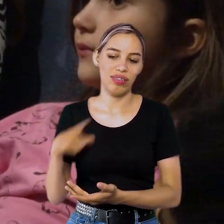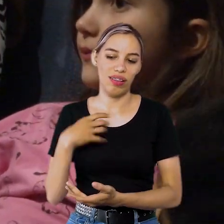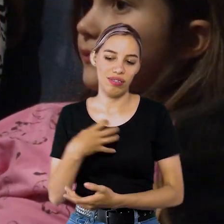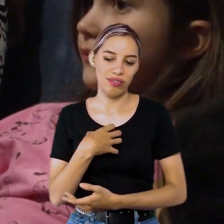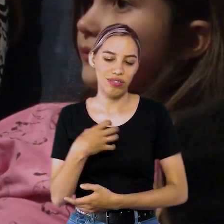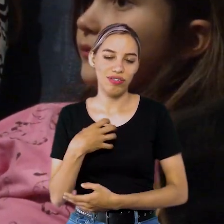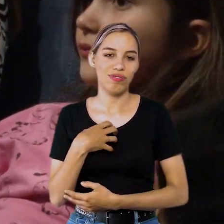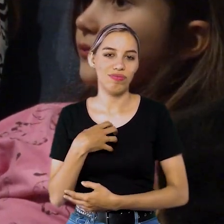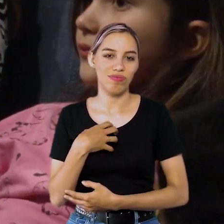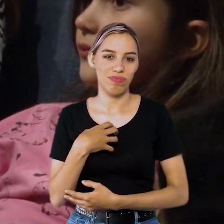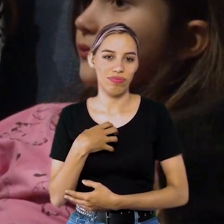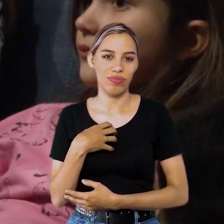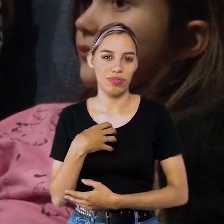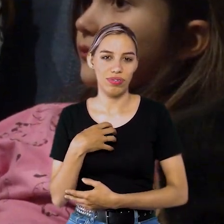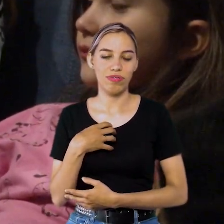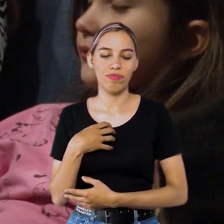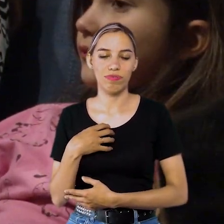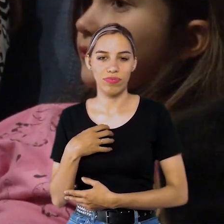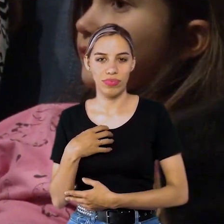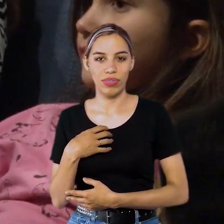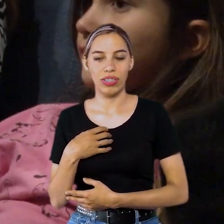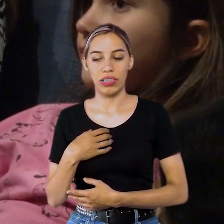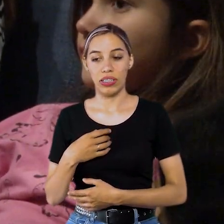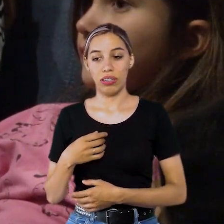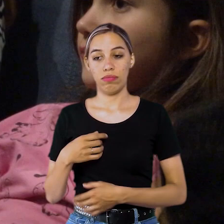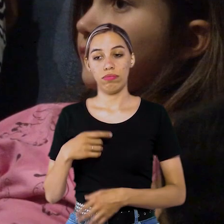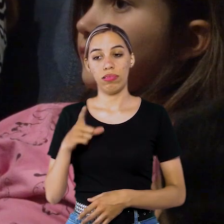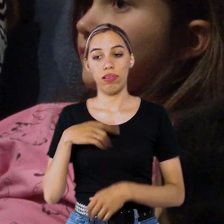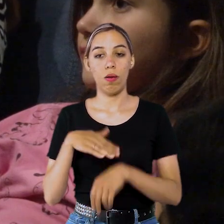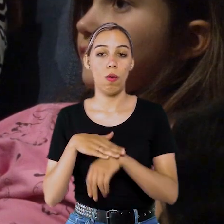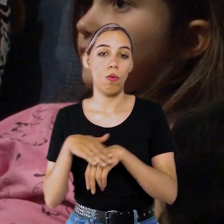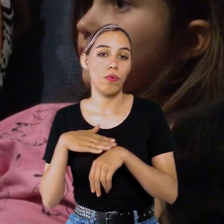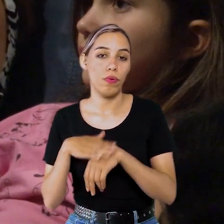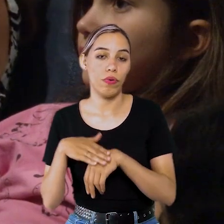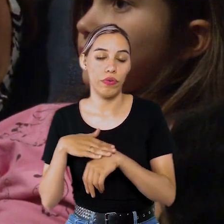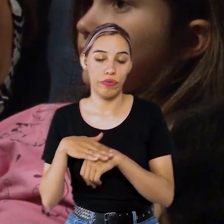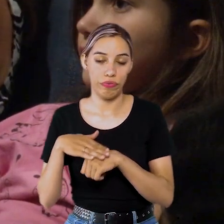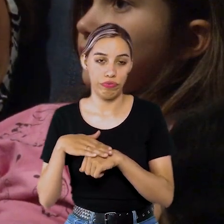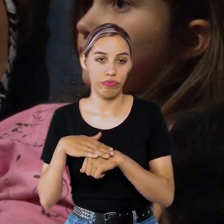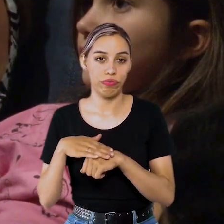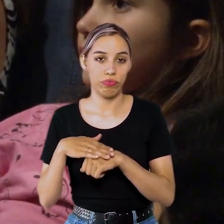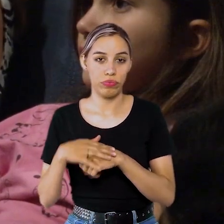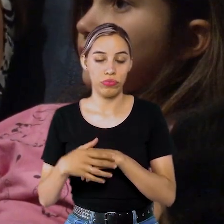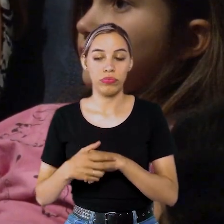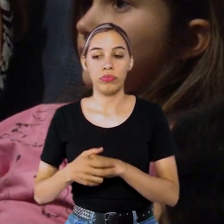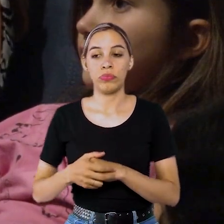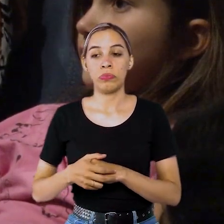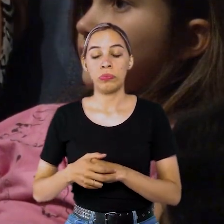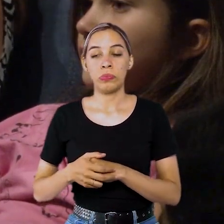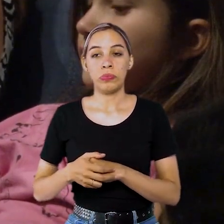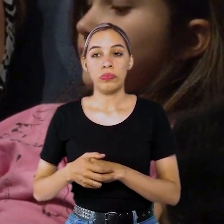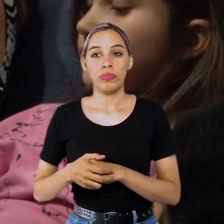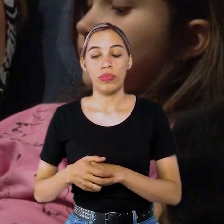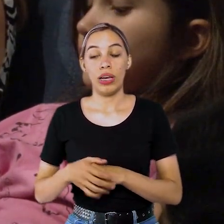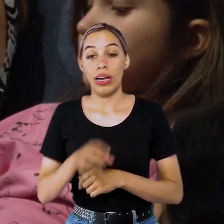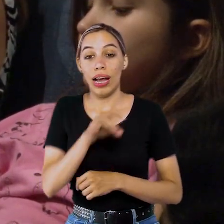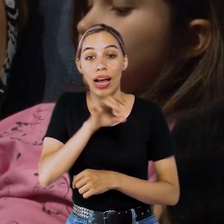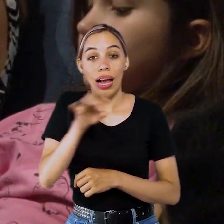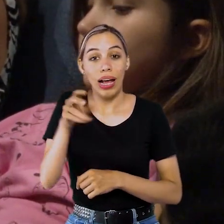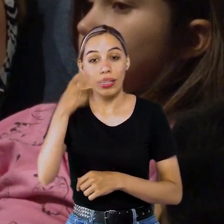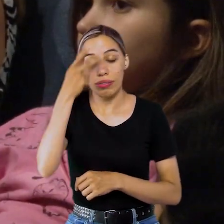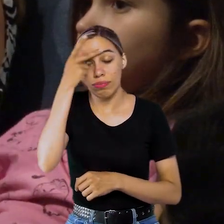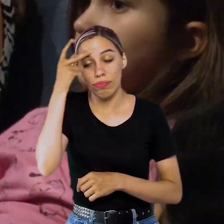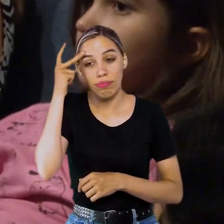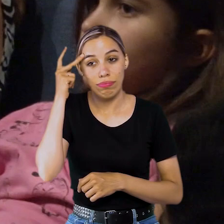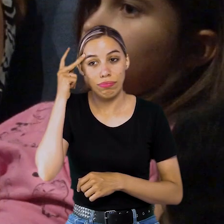Ainda que seja num diálogo de aprendente, não para incorporar, porque cada um, né? Acho que a questão